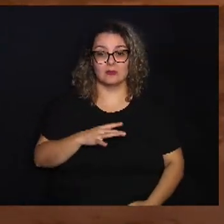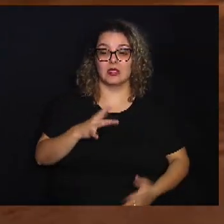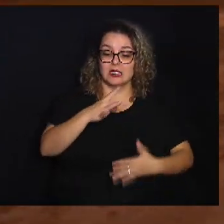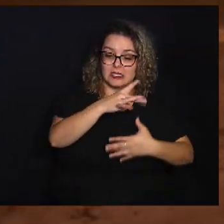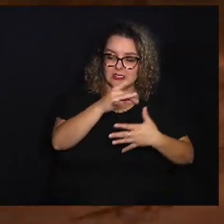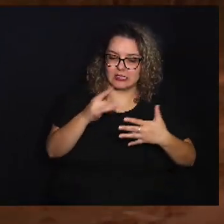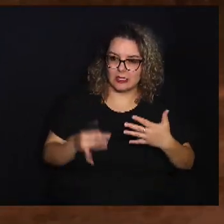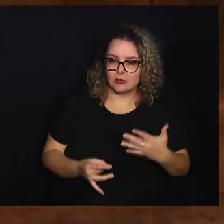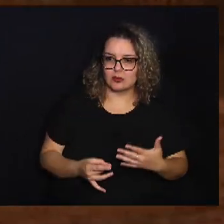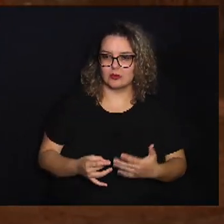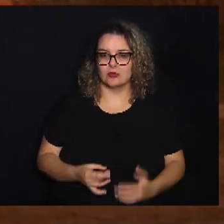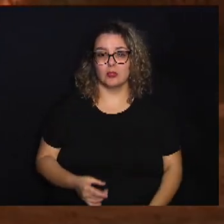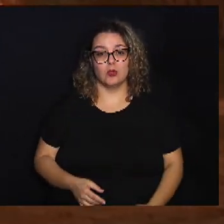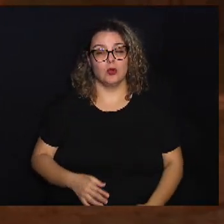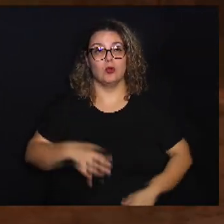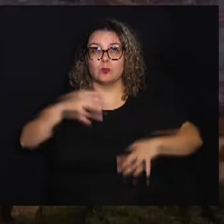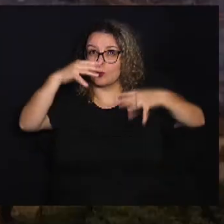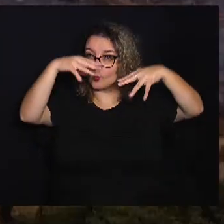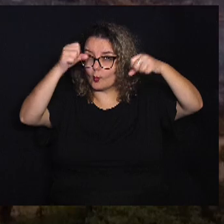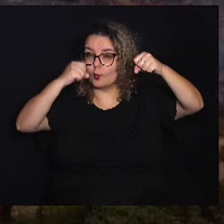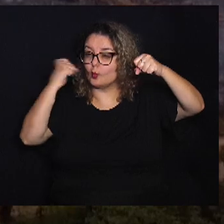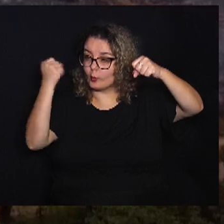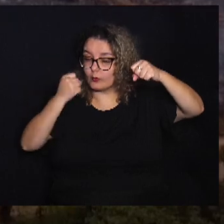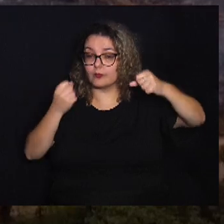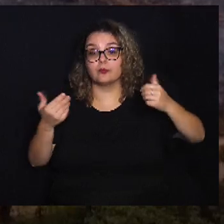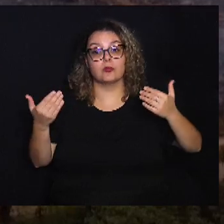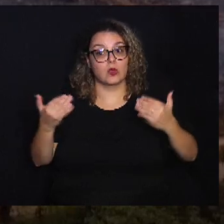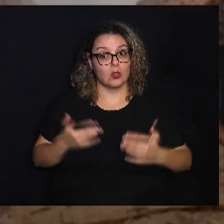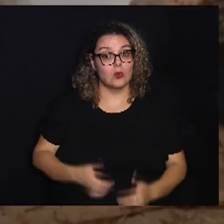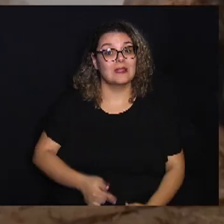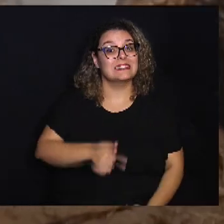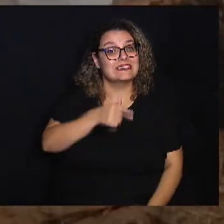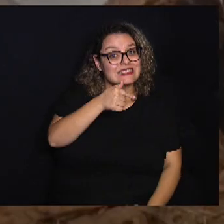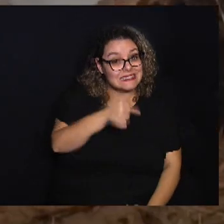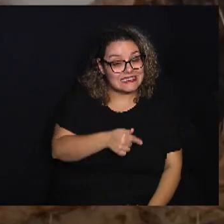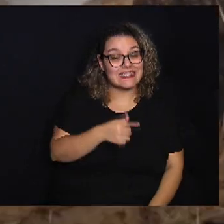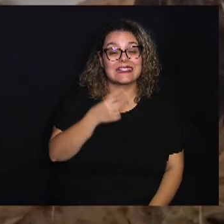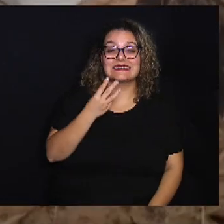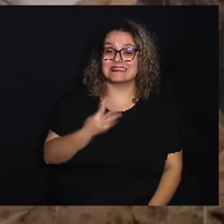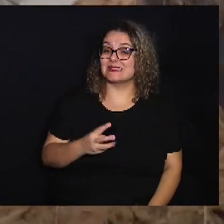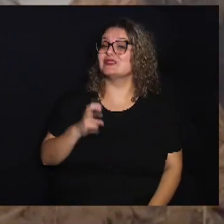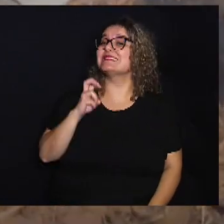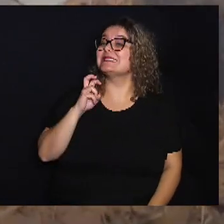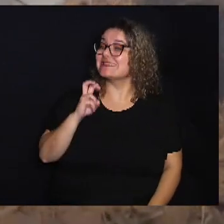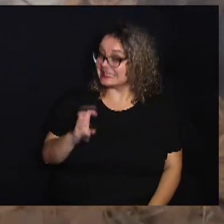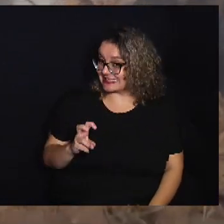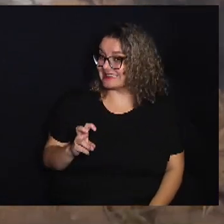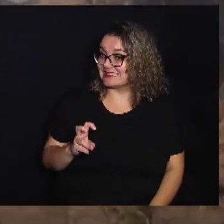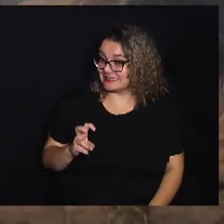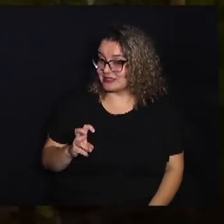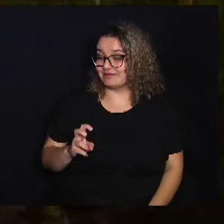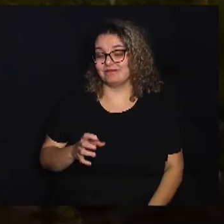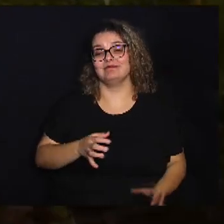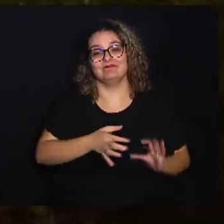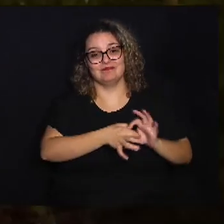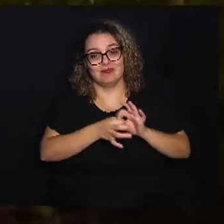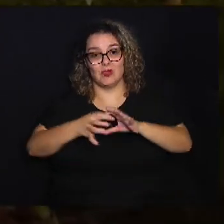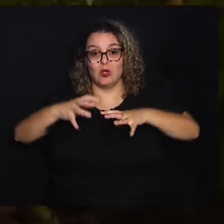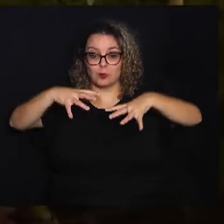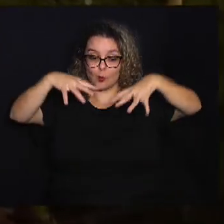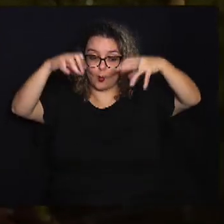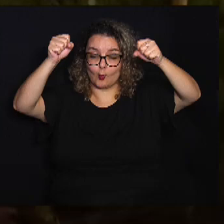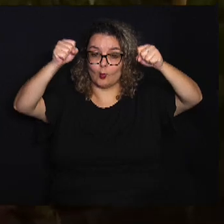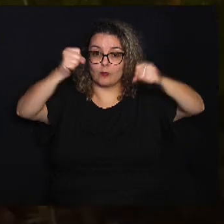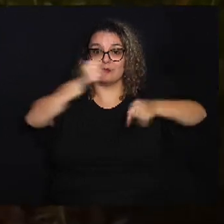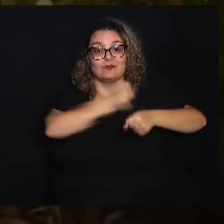classificados como em estado de seca severa. Agora, são 735. Com o ciclo de secas que se estende desde